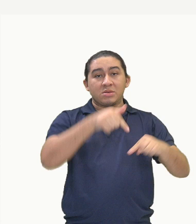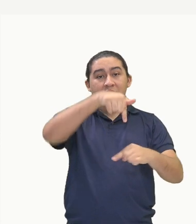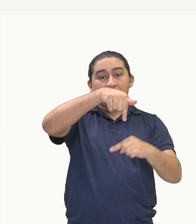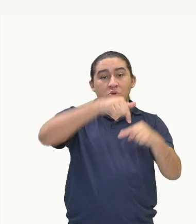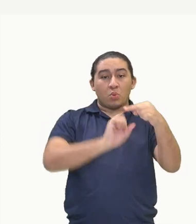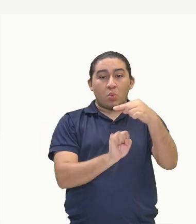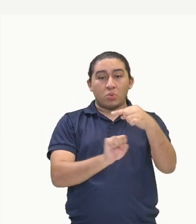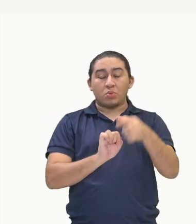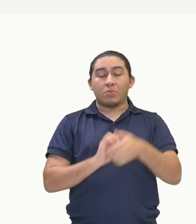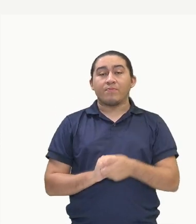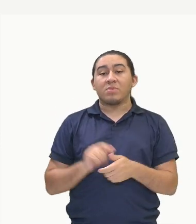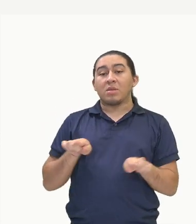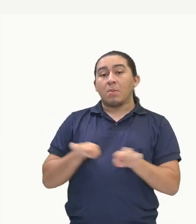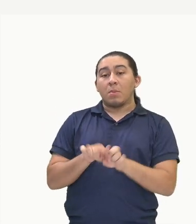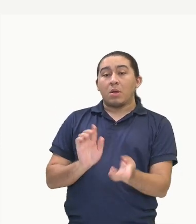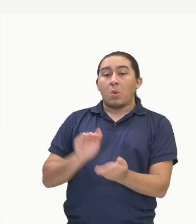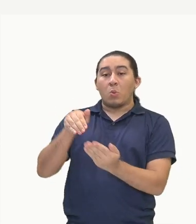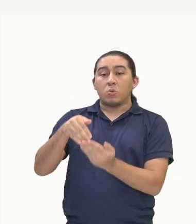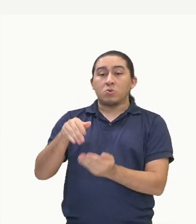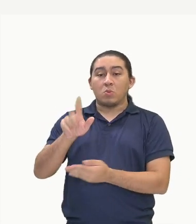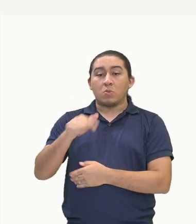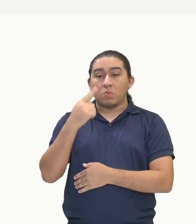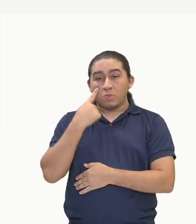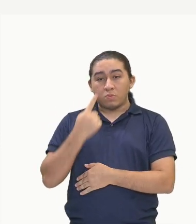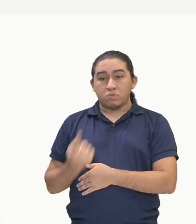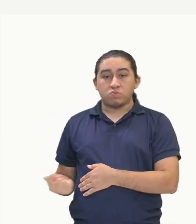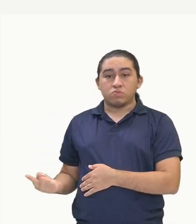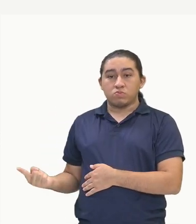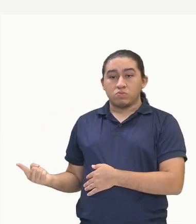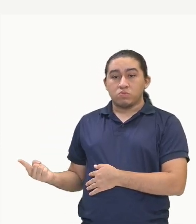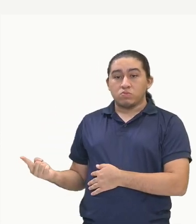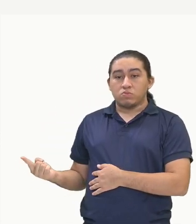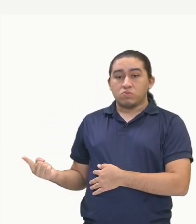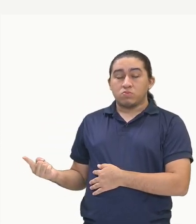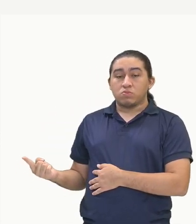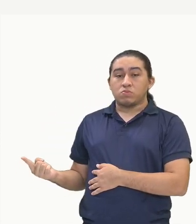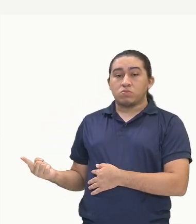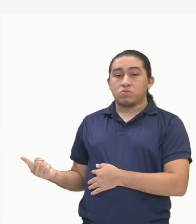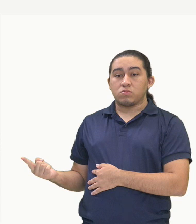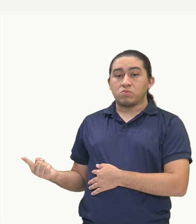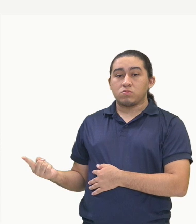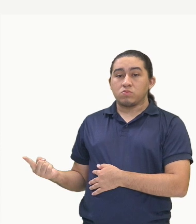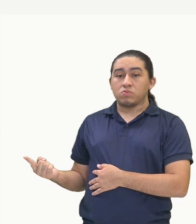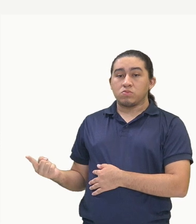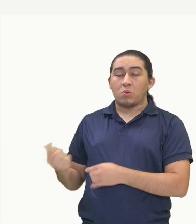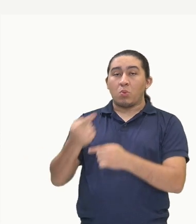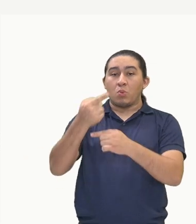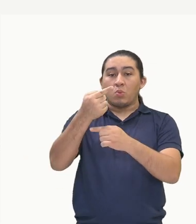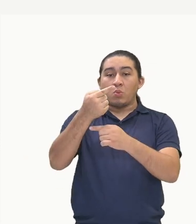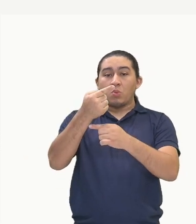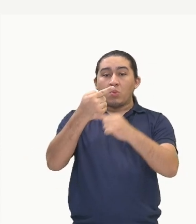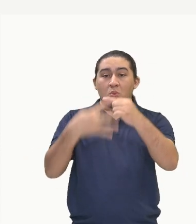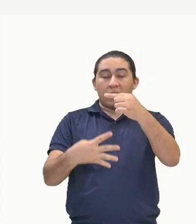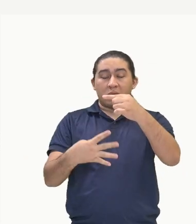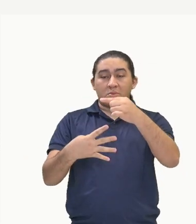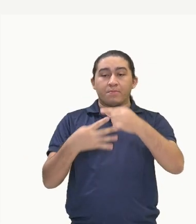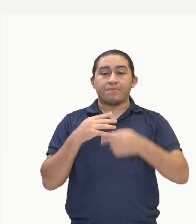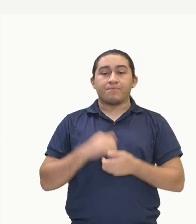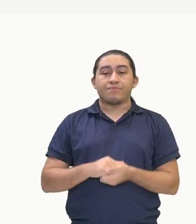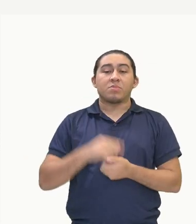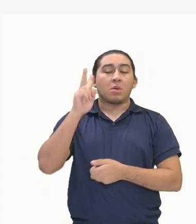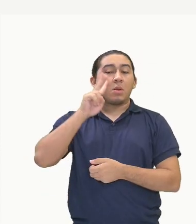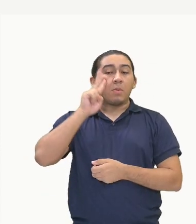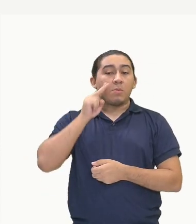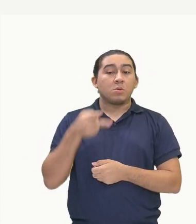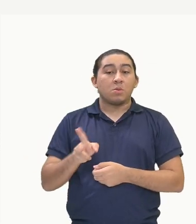tenho 1/4, que eu iniciei aqui falando na nossa revisão. Uma parte de 4. Lembrando sempre que estão